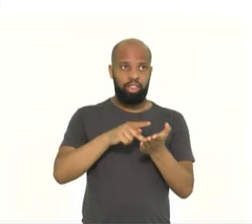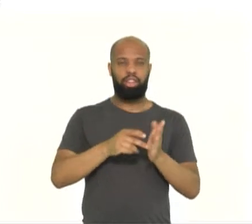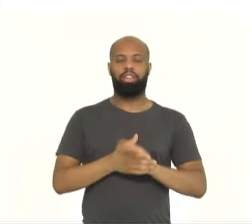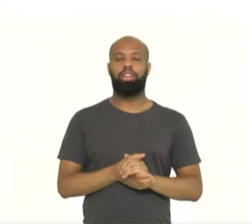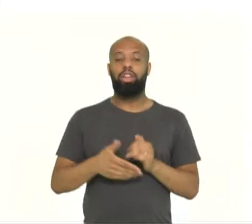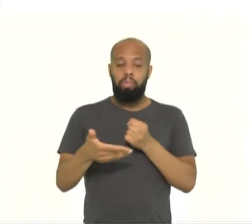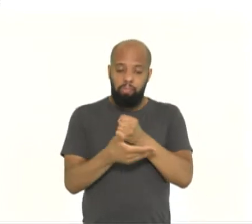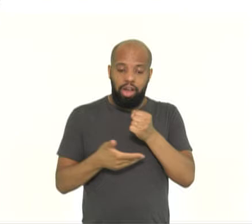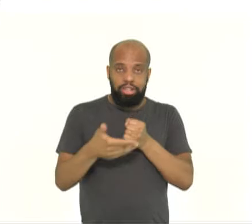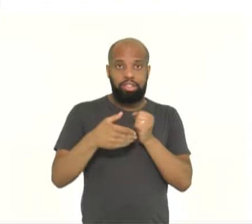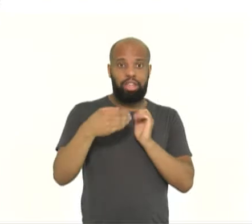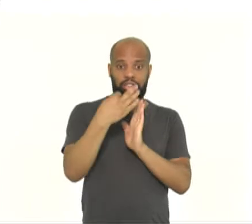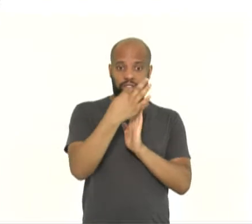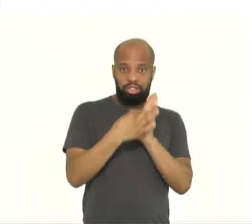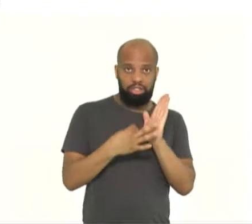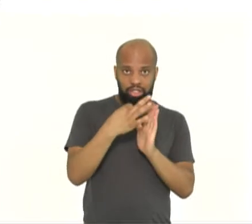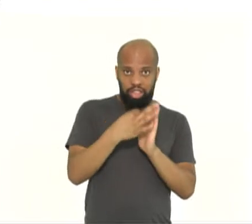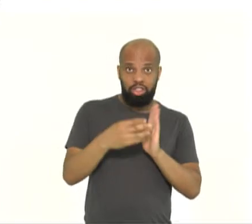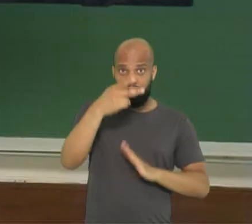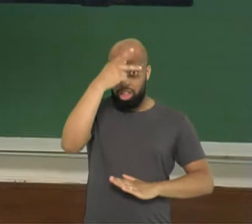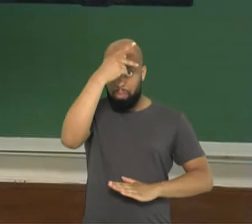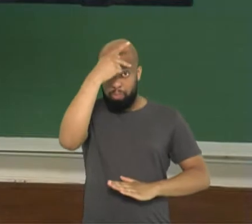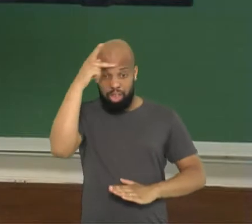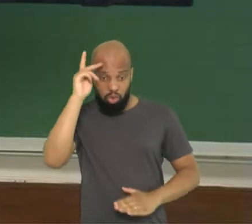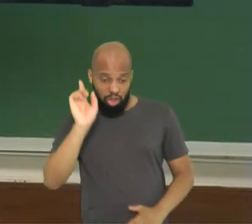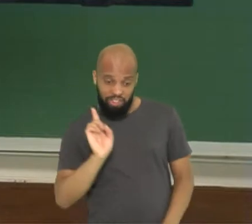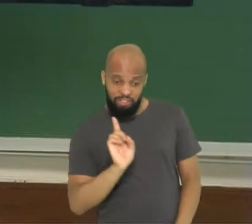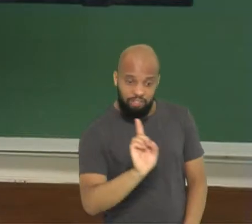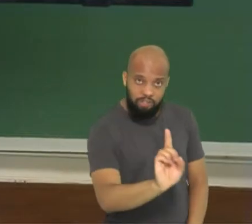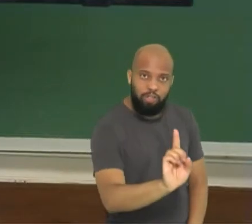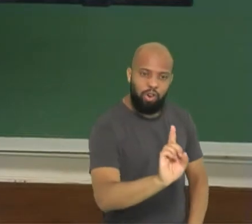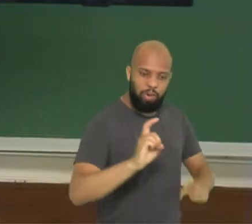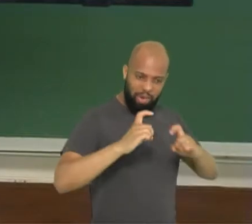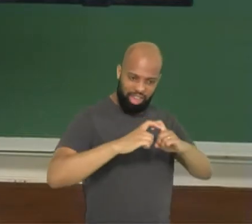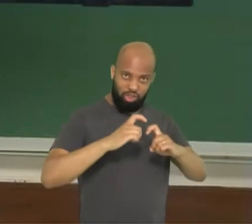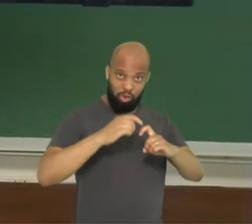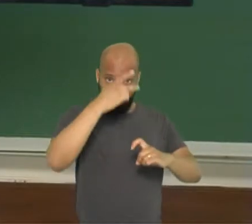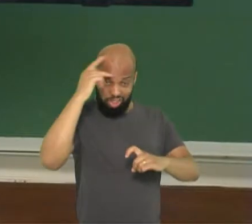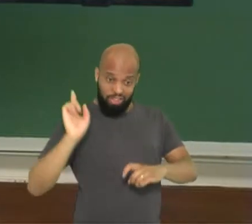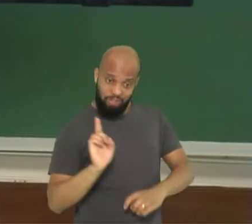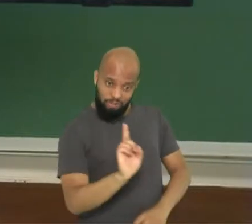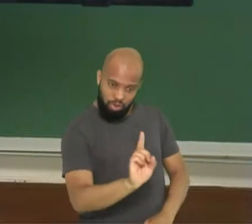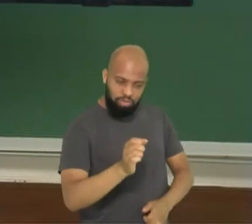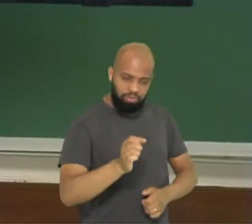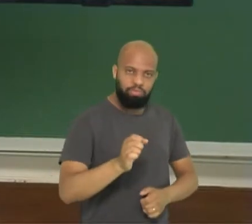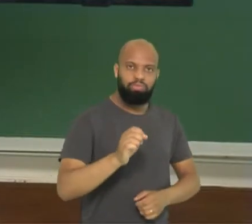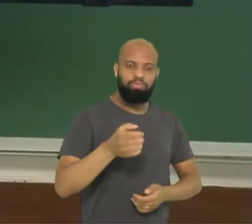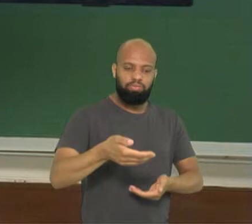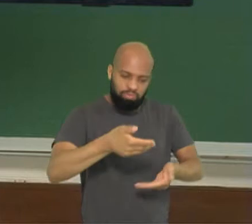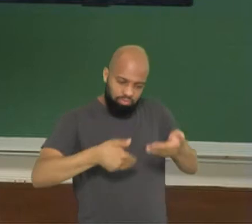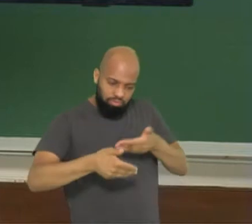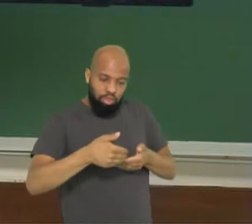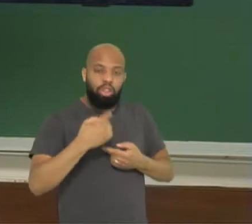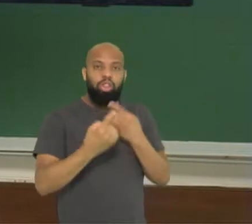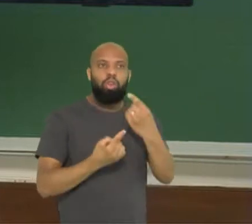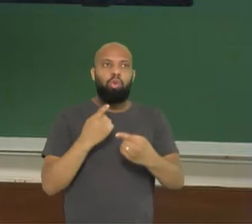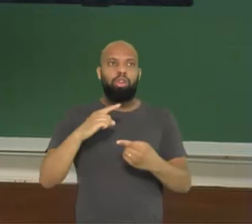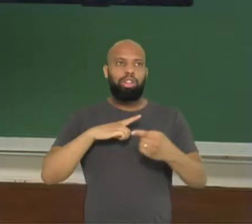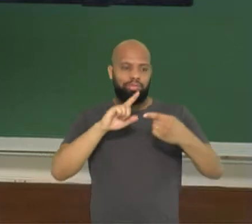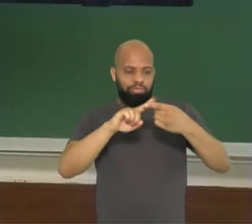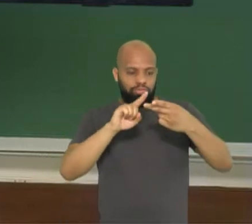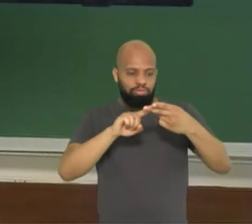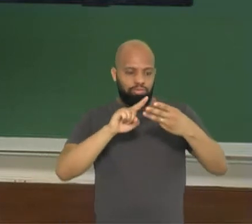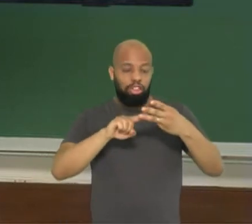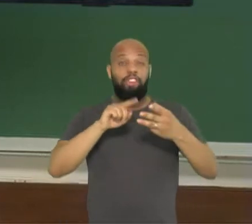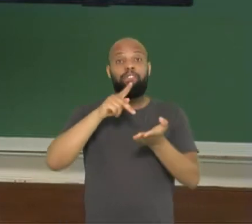que disse el paciente? Então, baseado no que disse o paciente ali no diálogo que lemos, qual dessas afirmações